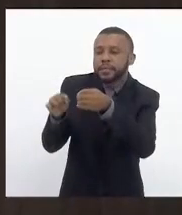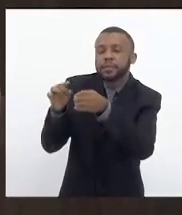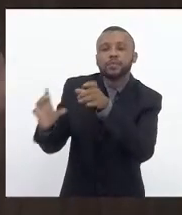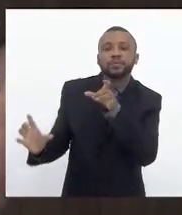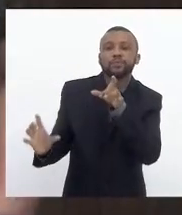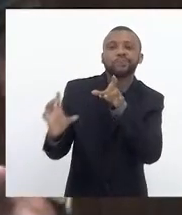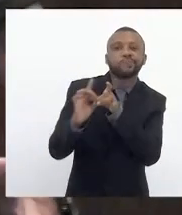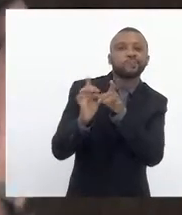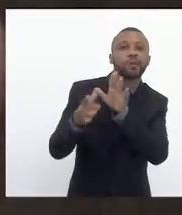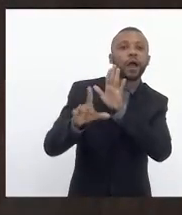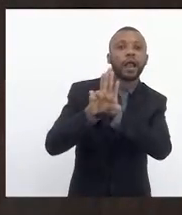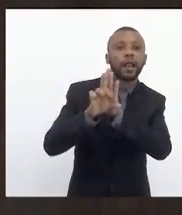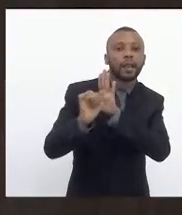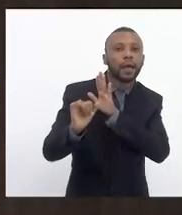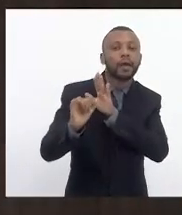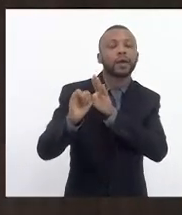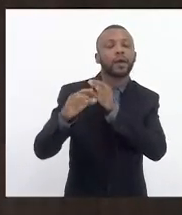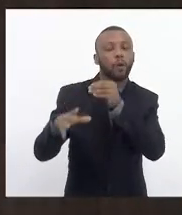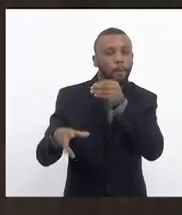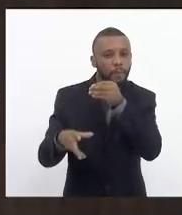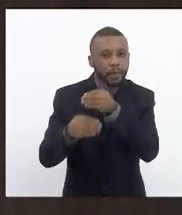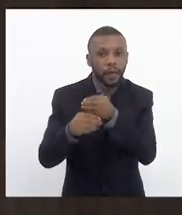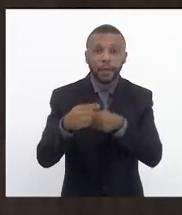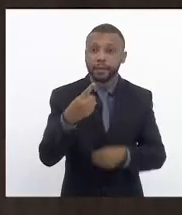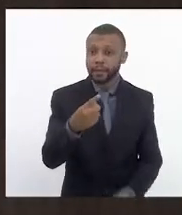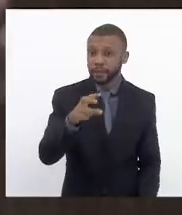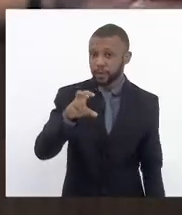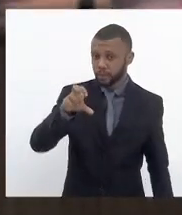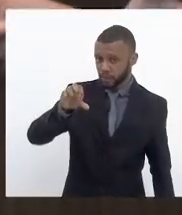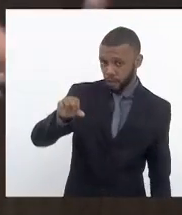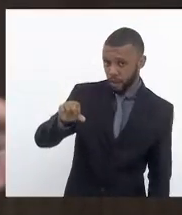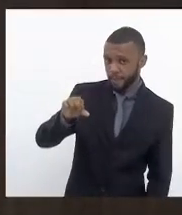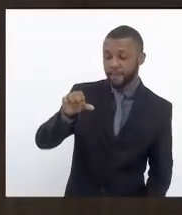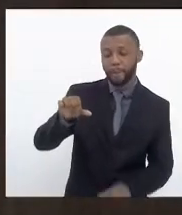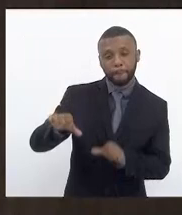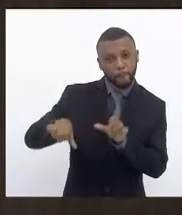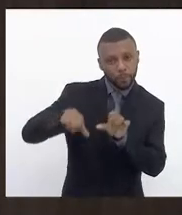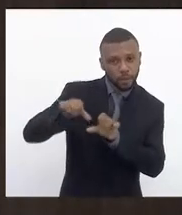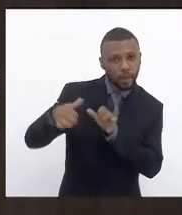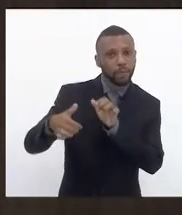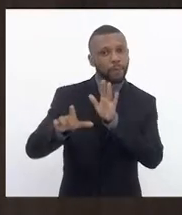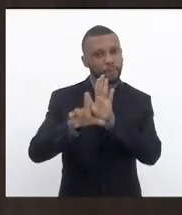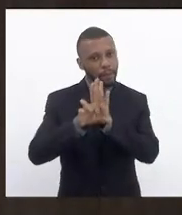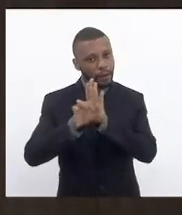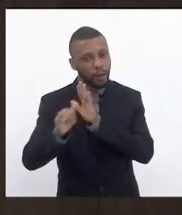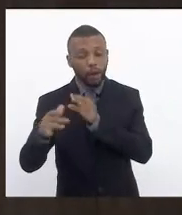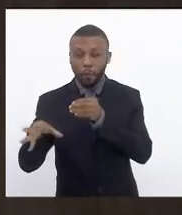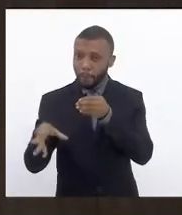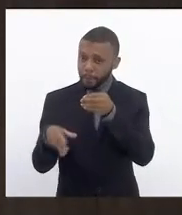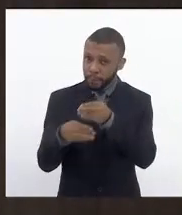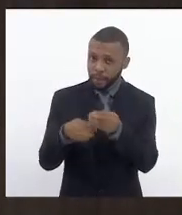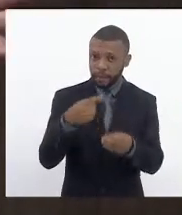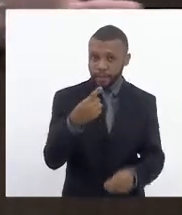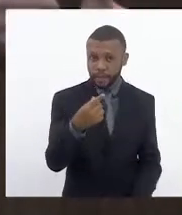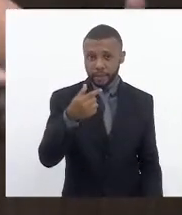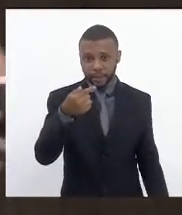pela lei complementar 159 e mudadas pela lei complementar 178